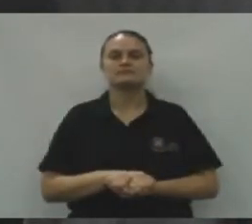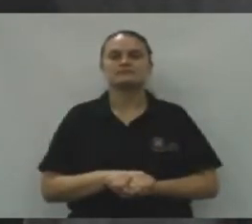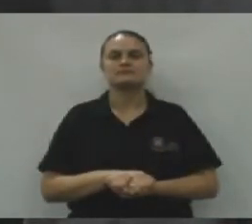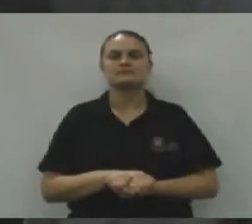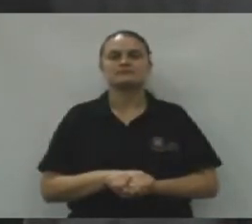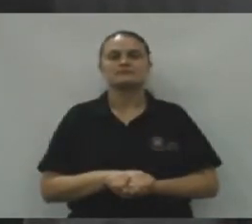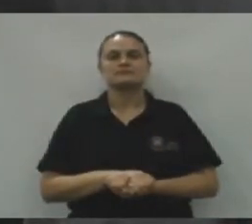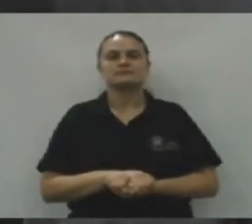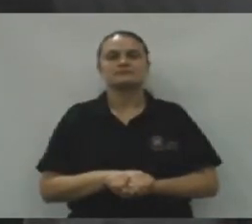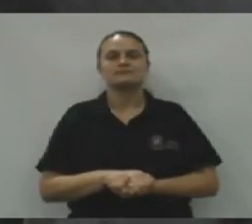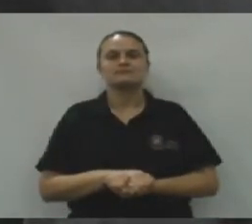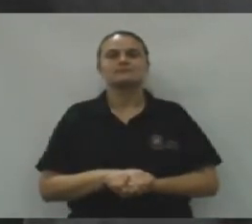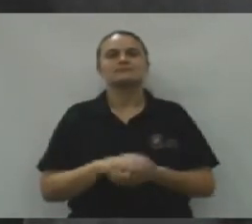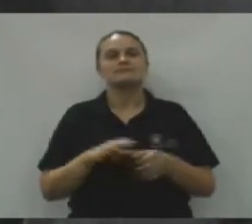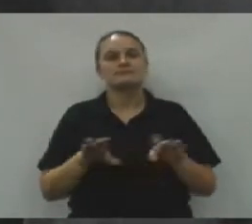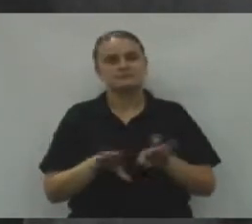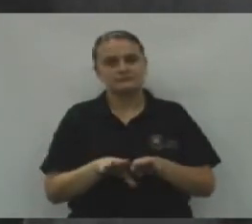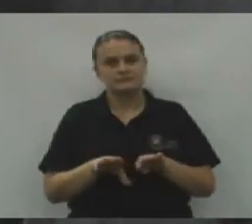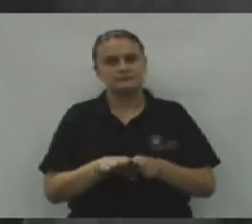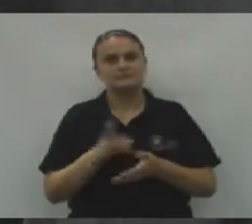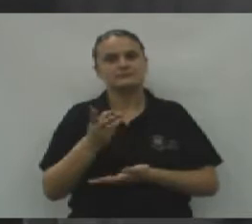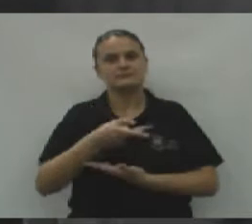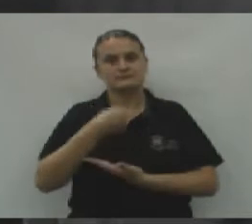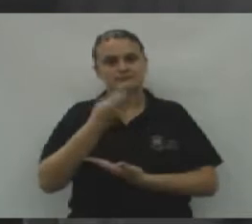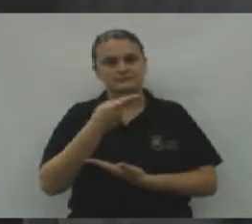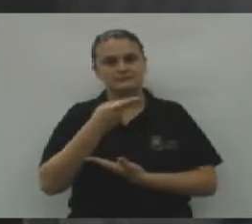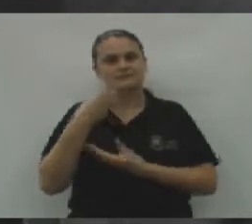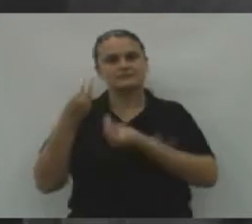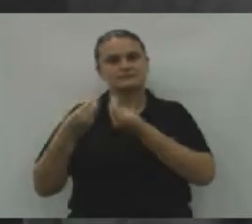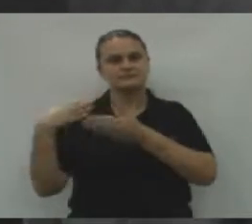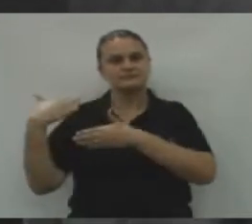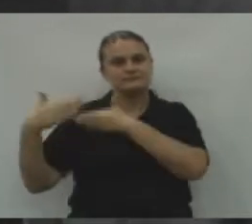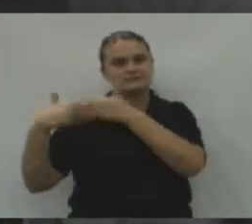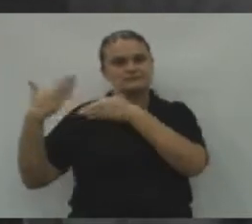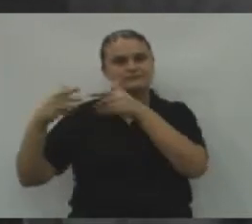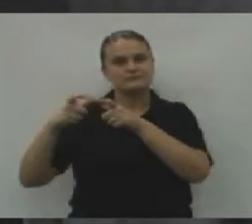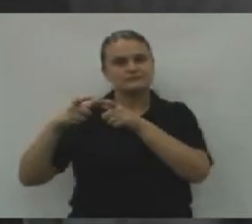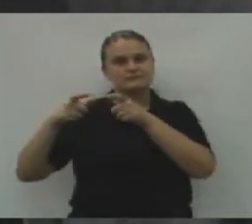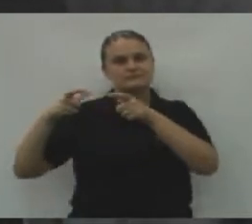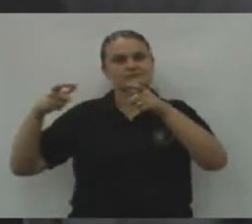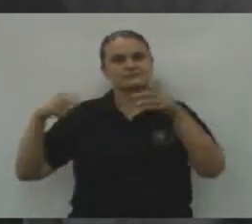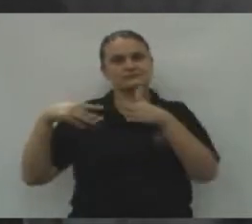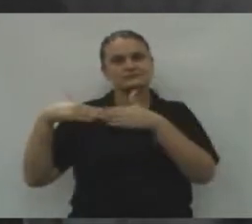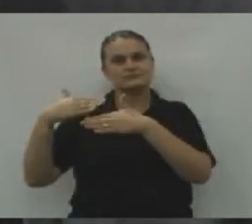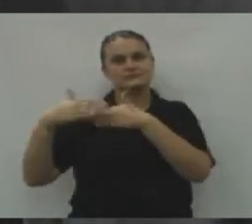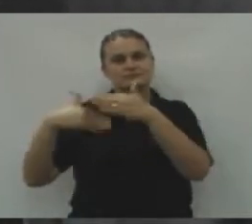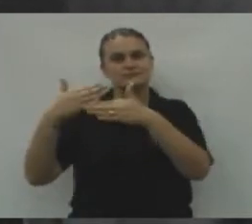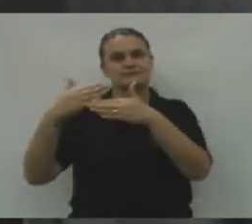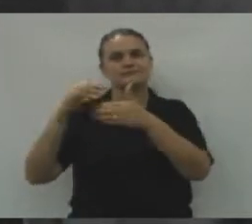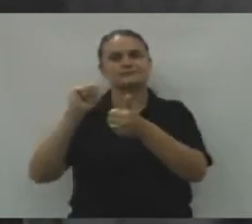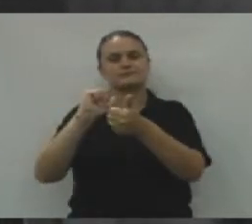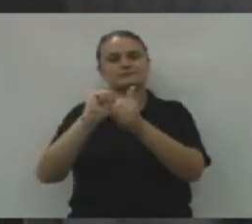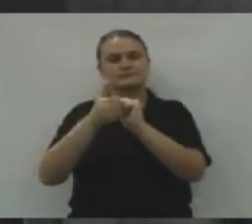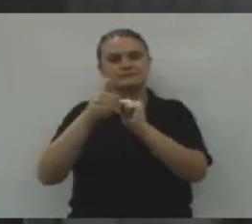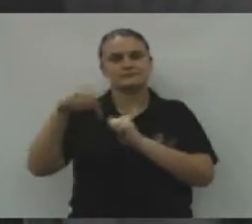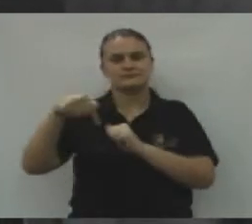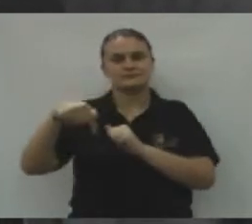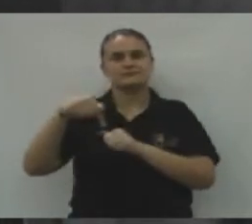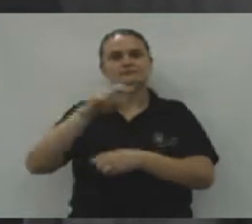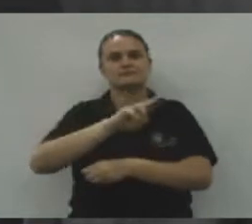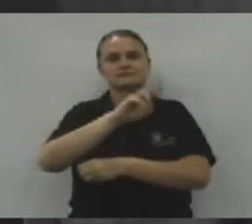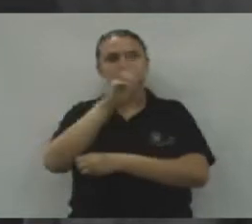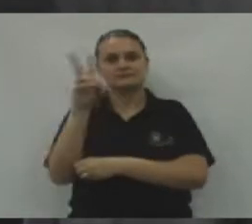Da mesma forma, não poderíamos deixar de citar a evolução, o crescimento e o desenvolvimento que teve o esporte em União da Vitória